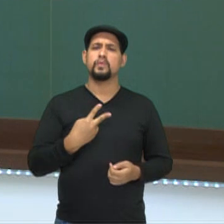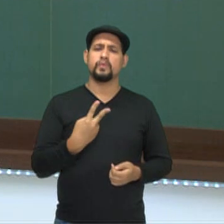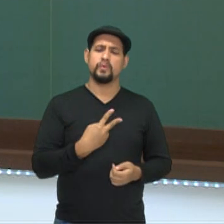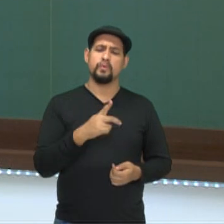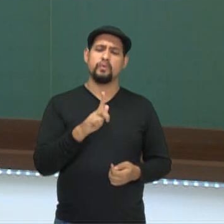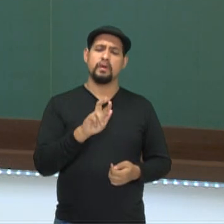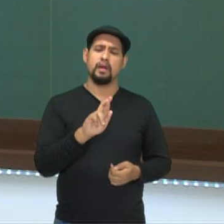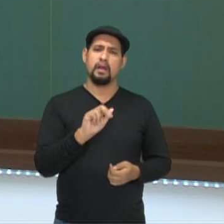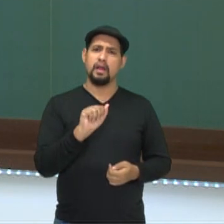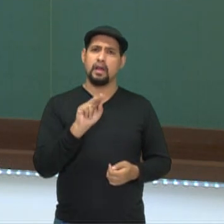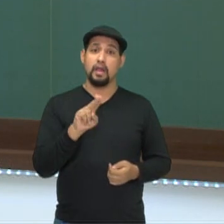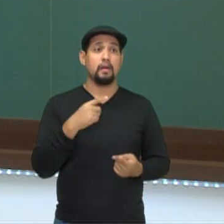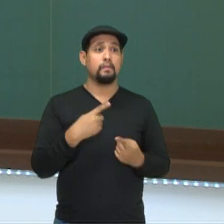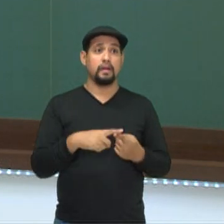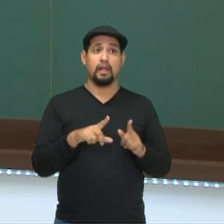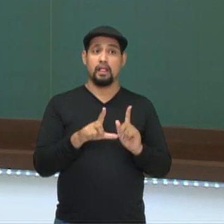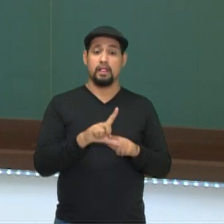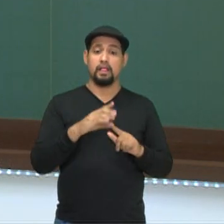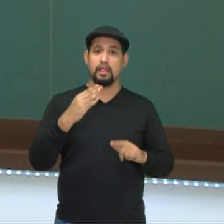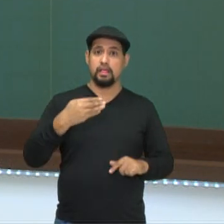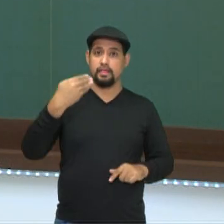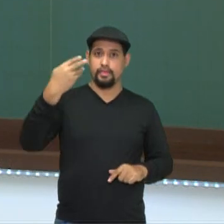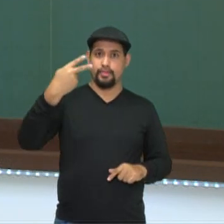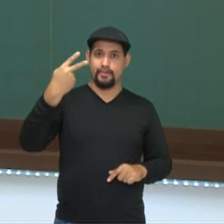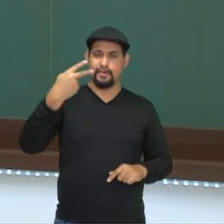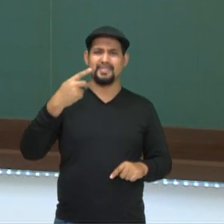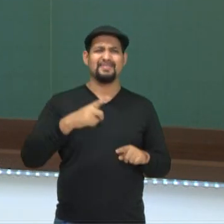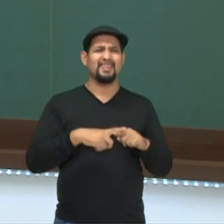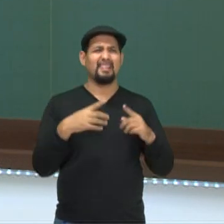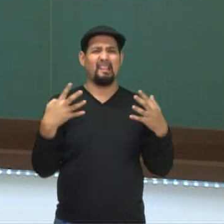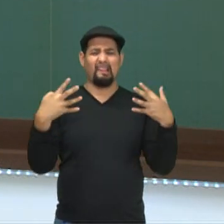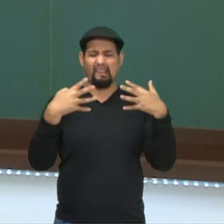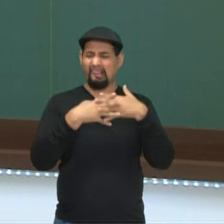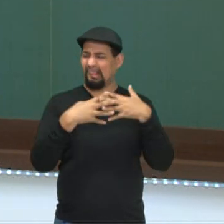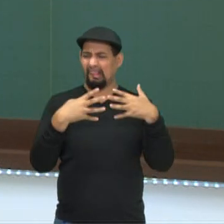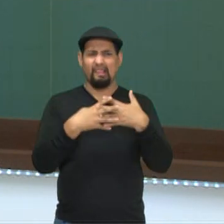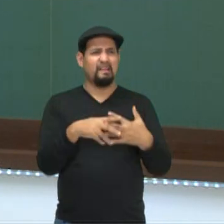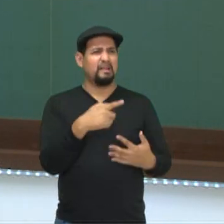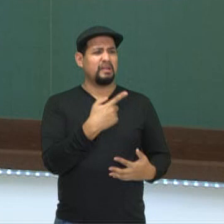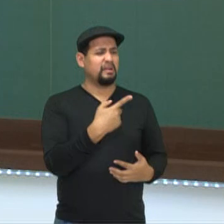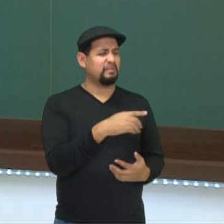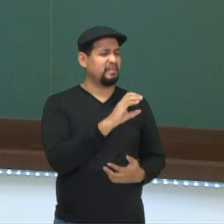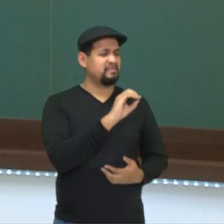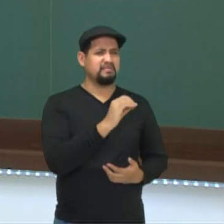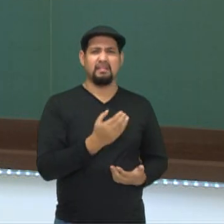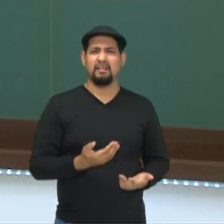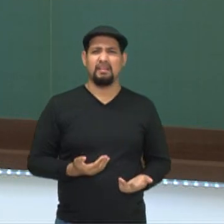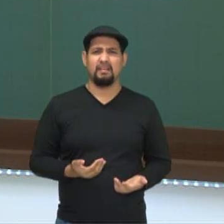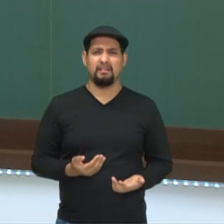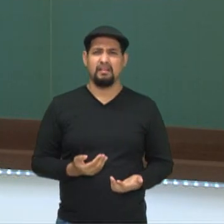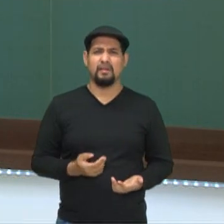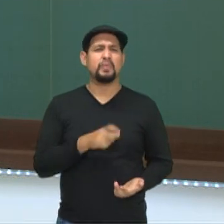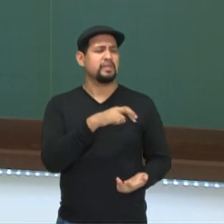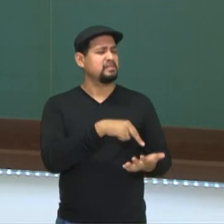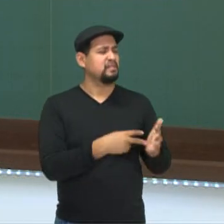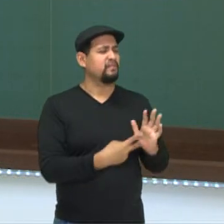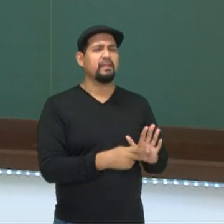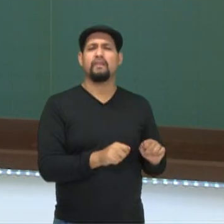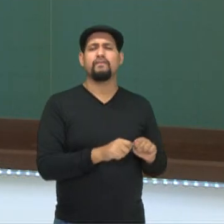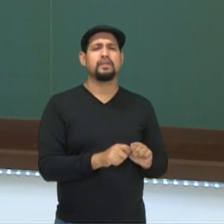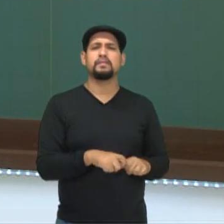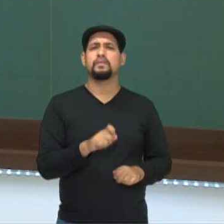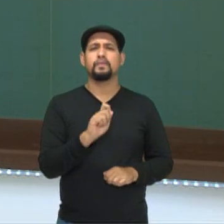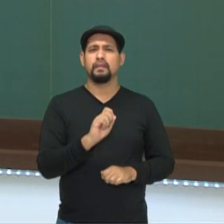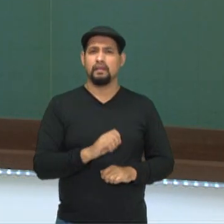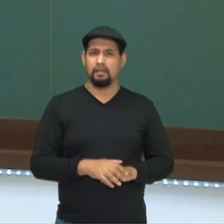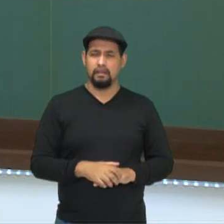ó, porque a letra está elevada a 2. Mas ela está toda bagunçada, ó, não tem 0 aqui desse lado. O que será que dá para